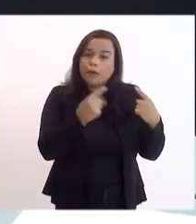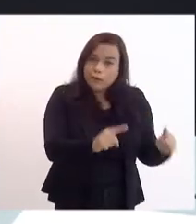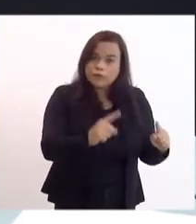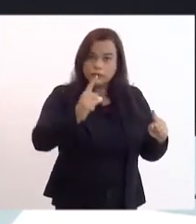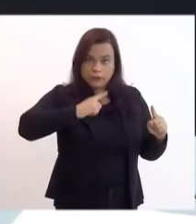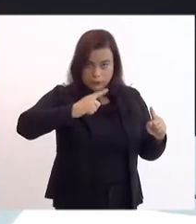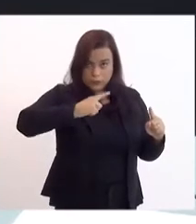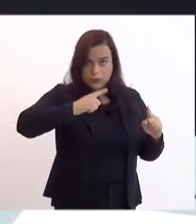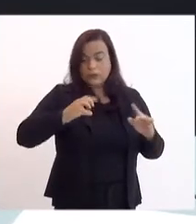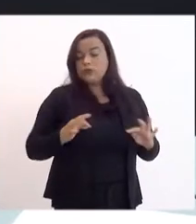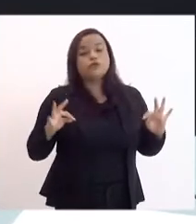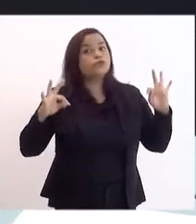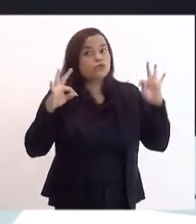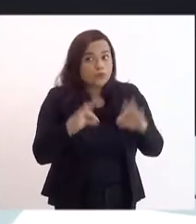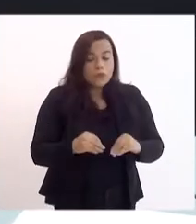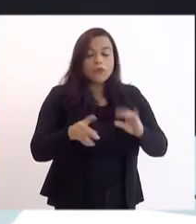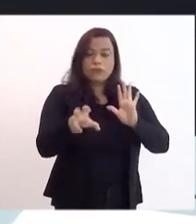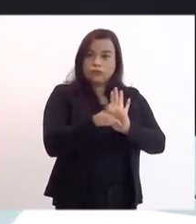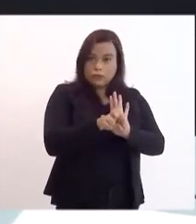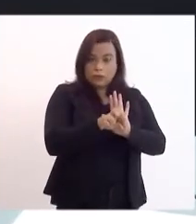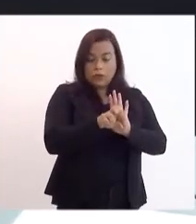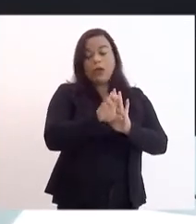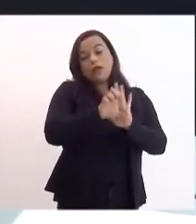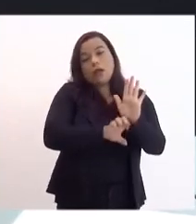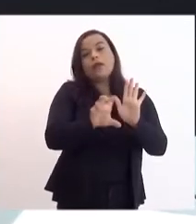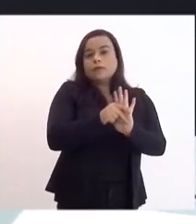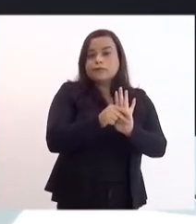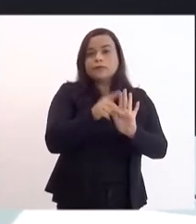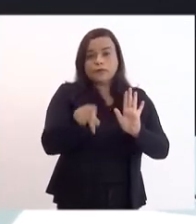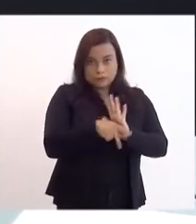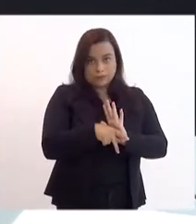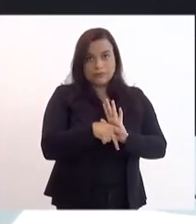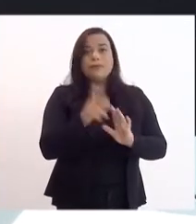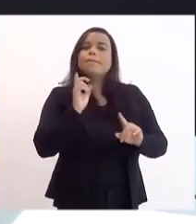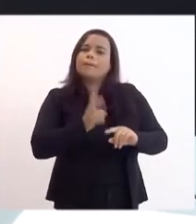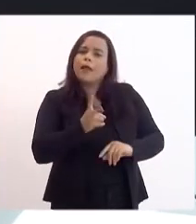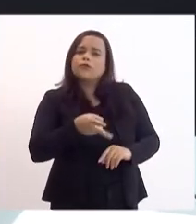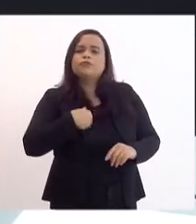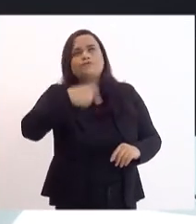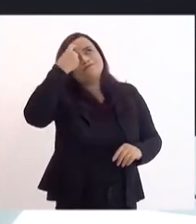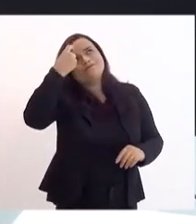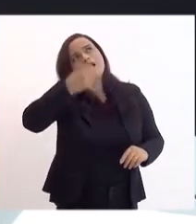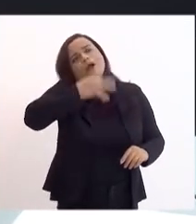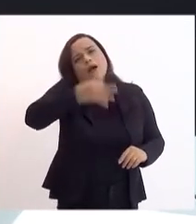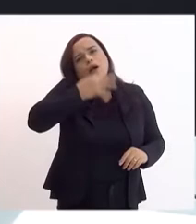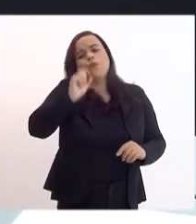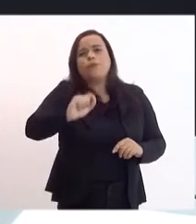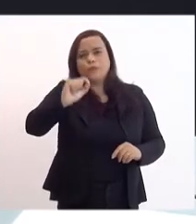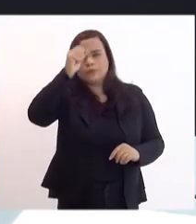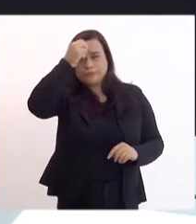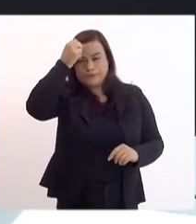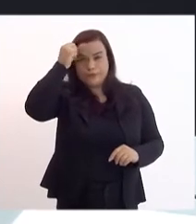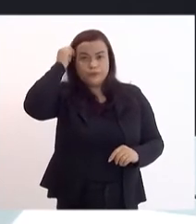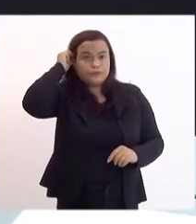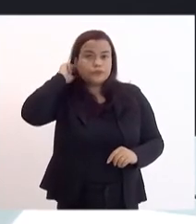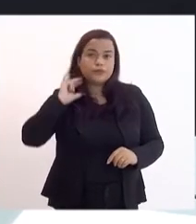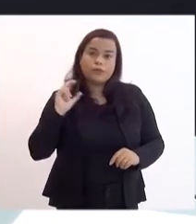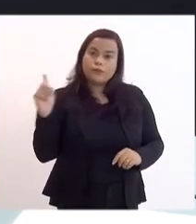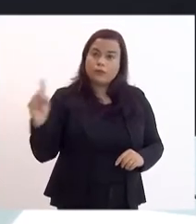a todas as emendas, mesmo achando que a